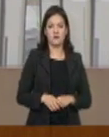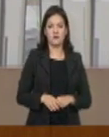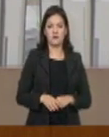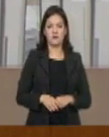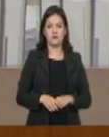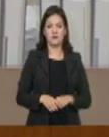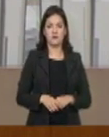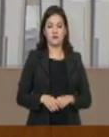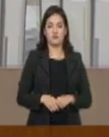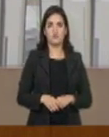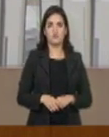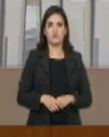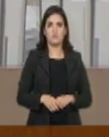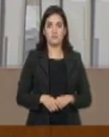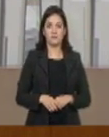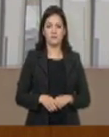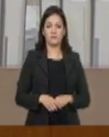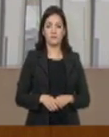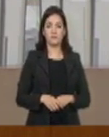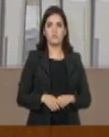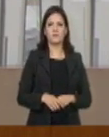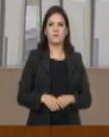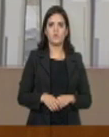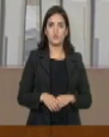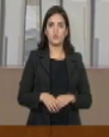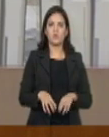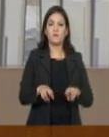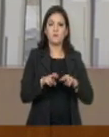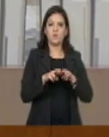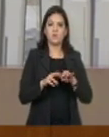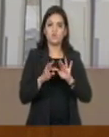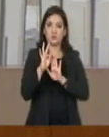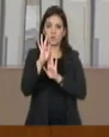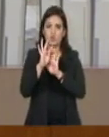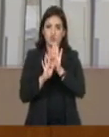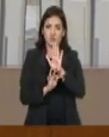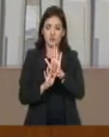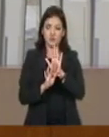dada a estatura do texto da Convenção